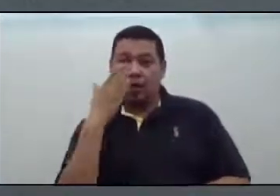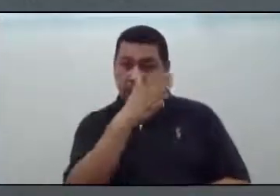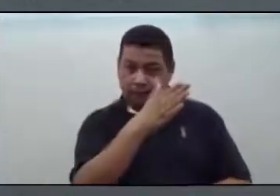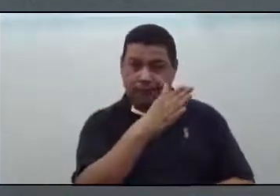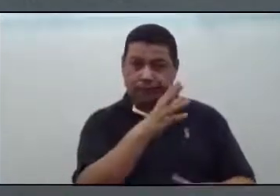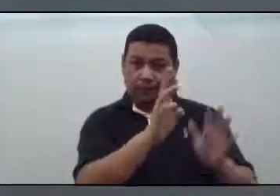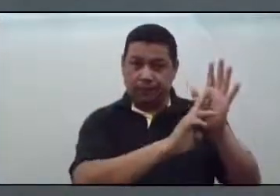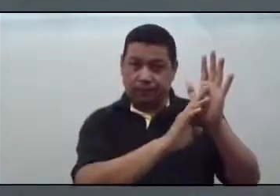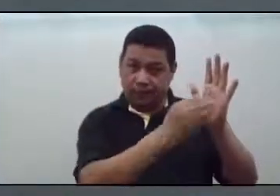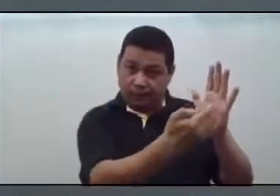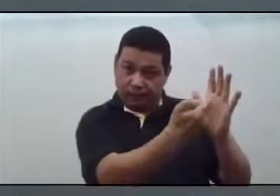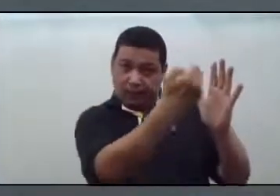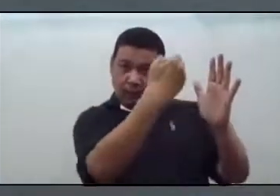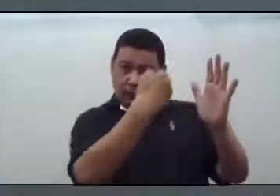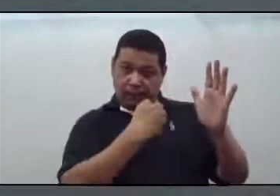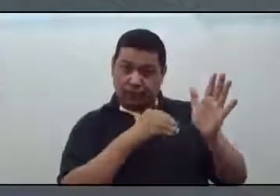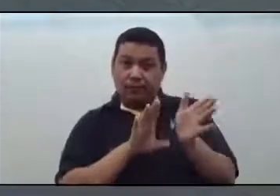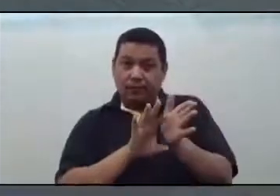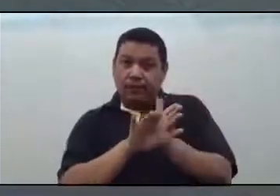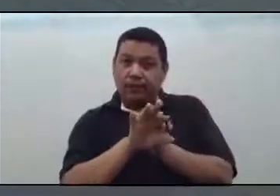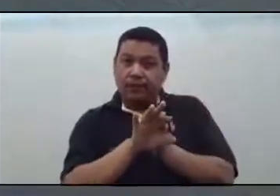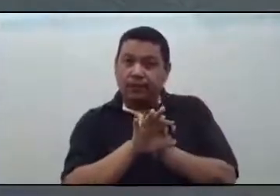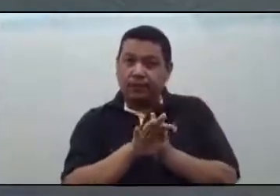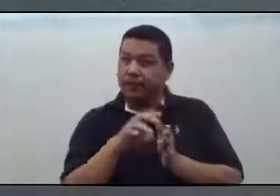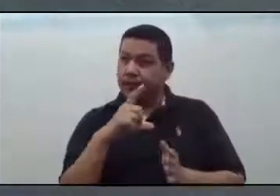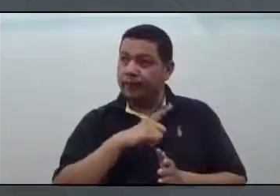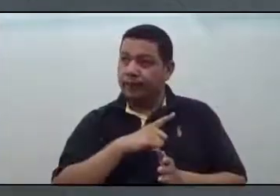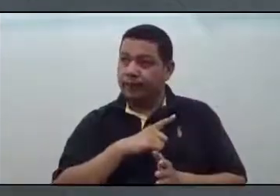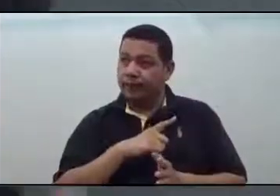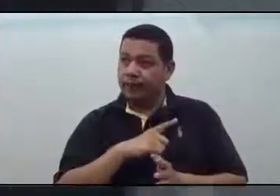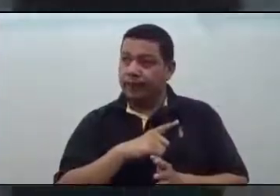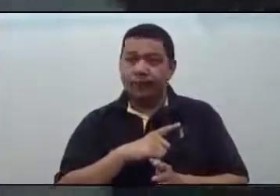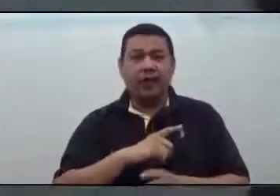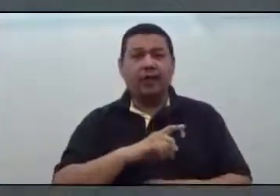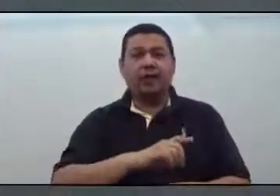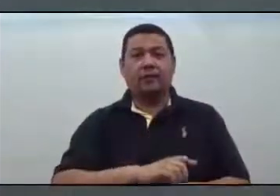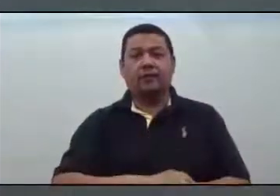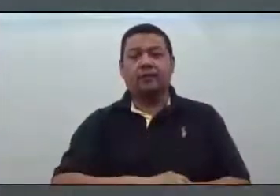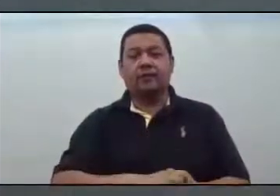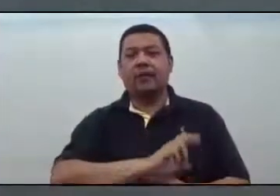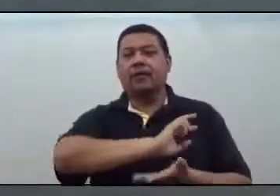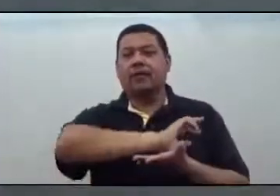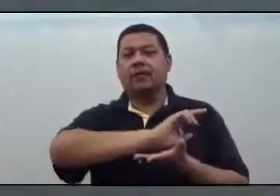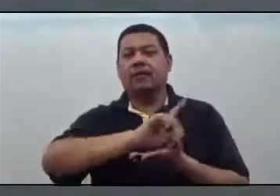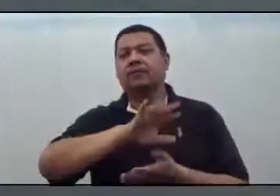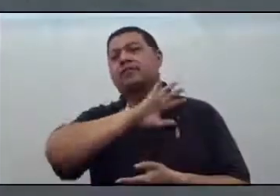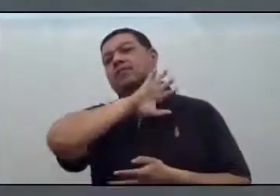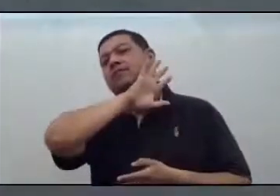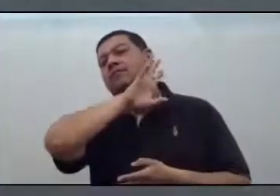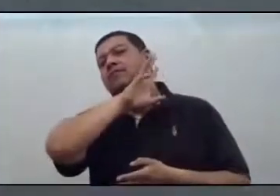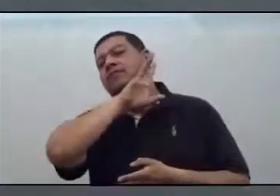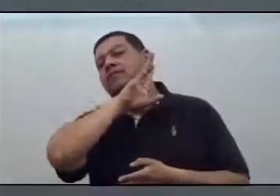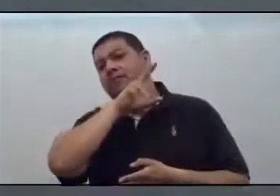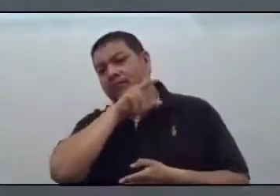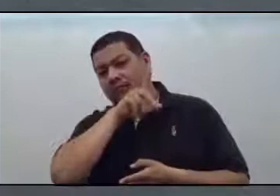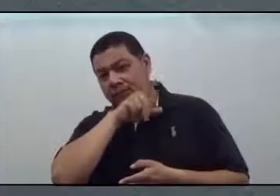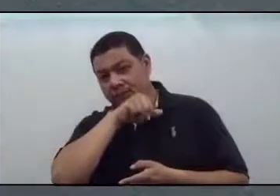Cacoal, a gente encontra, vereadores, muitos animais silvestres mortos